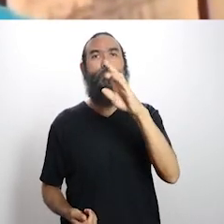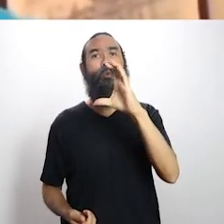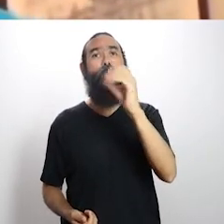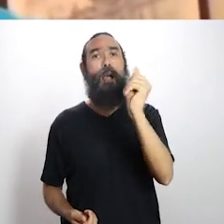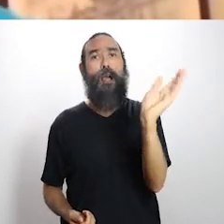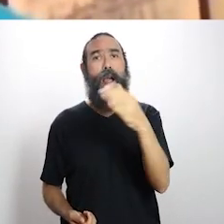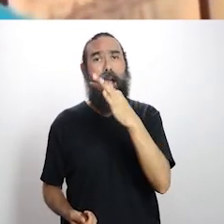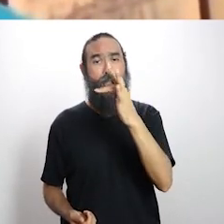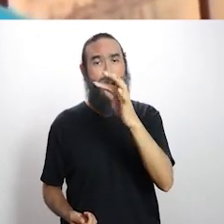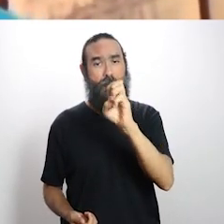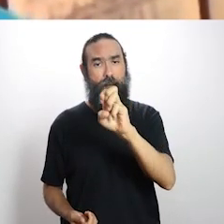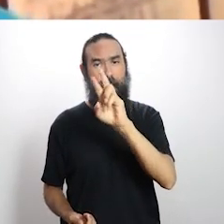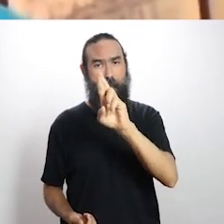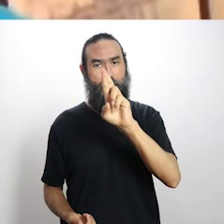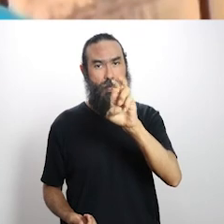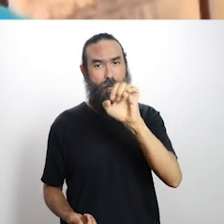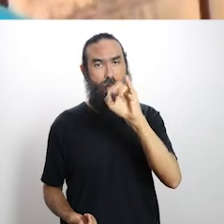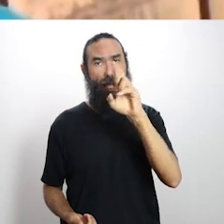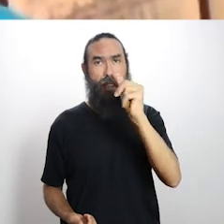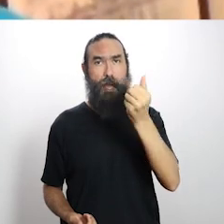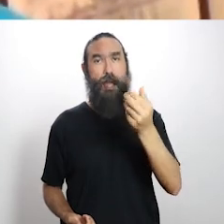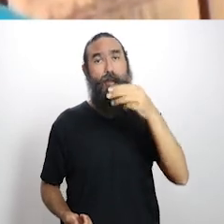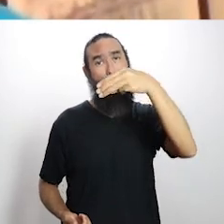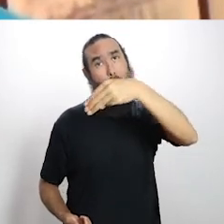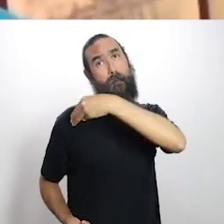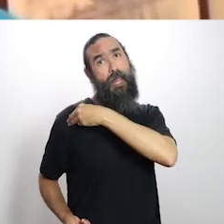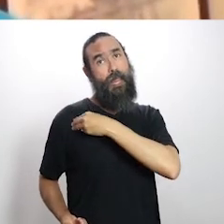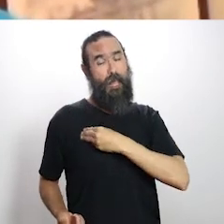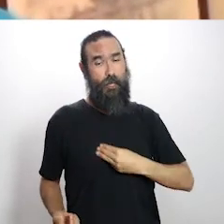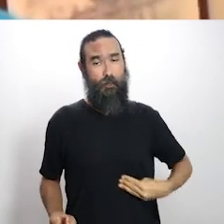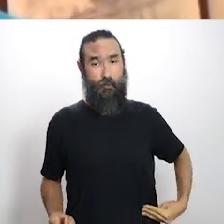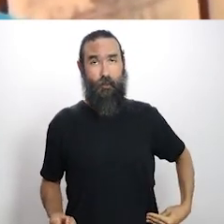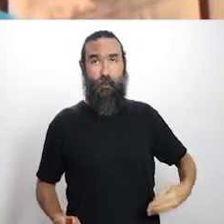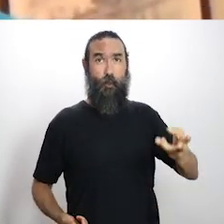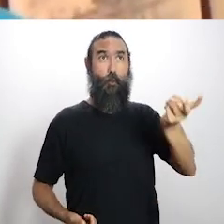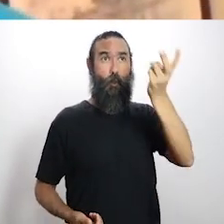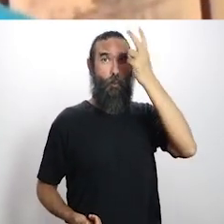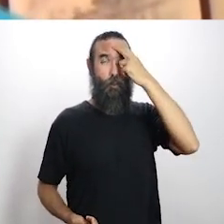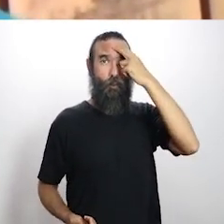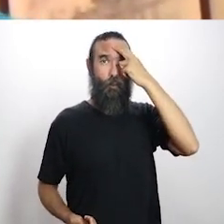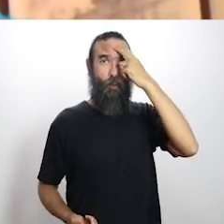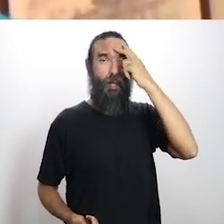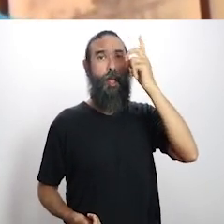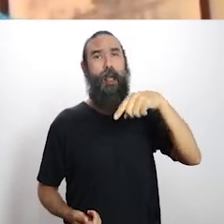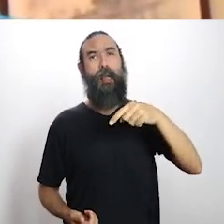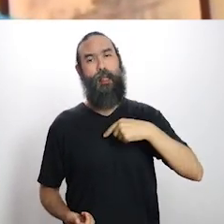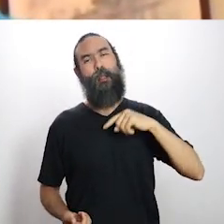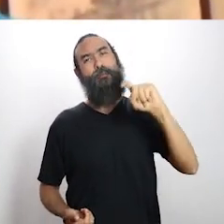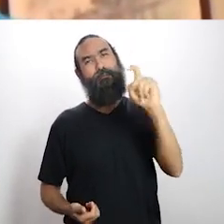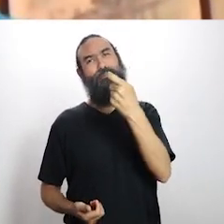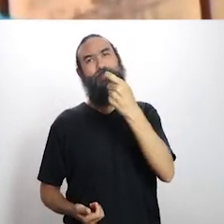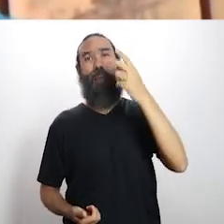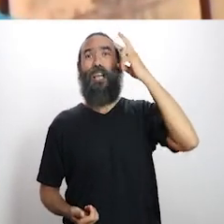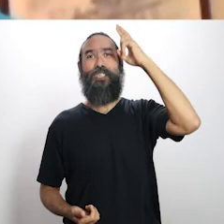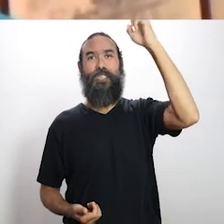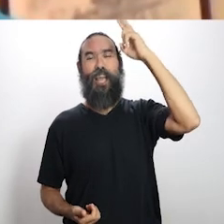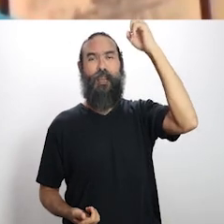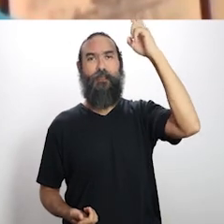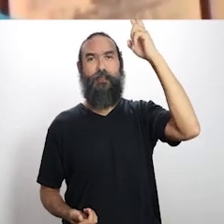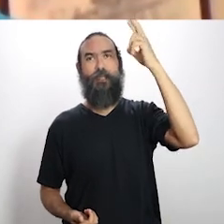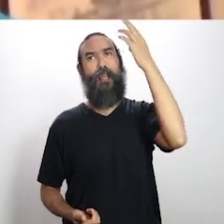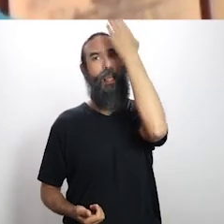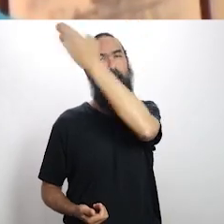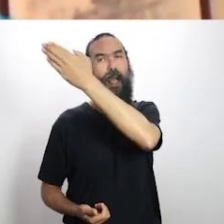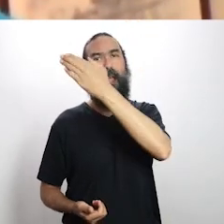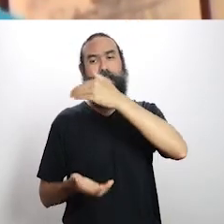lá como secretário também então é uma satisfação está vendo o Juca aproveitar viu Juca eu anotei errado o número